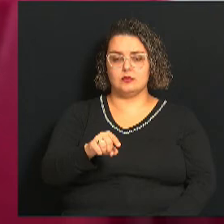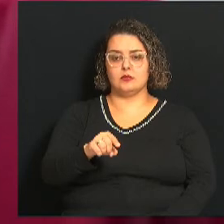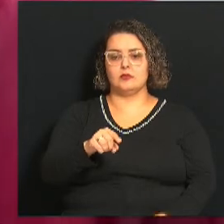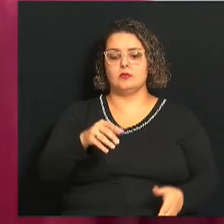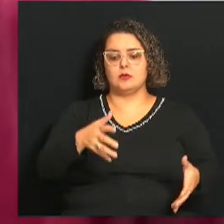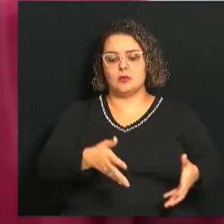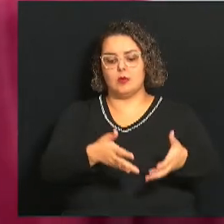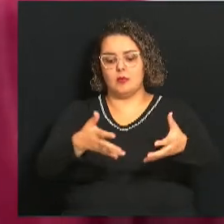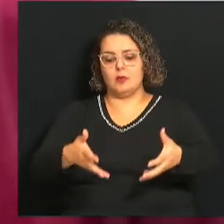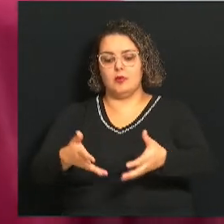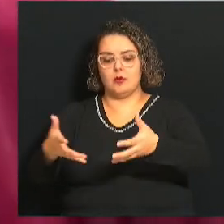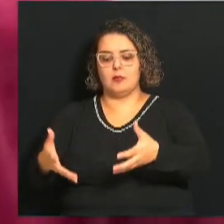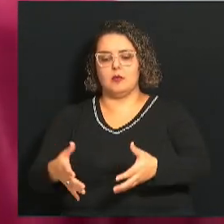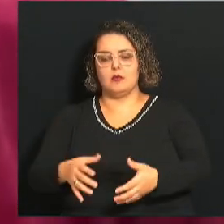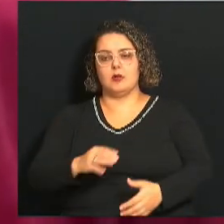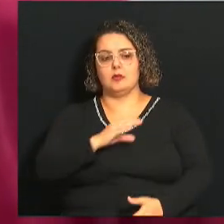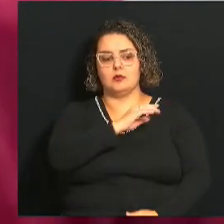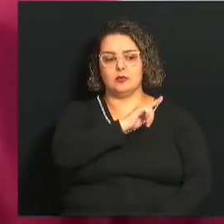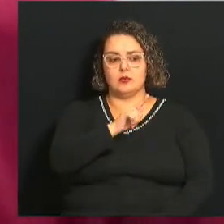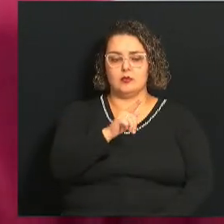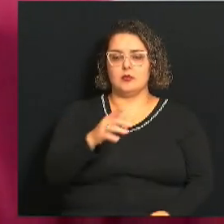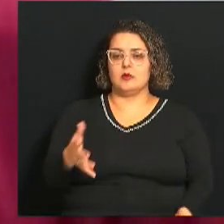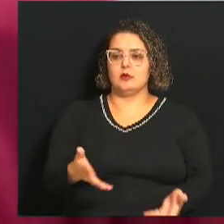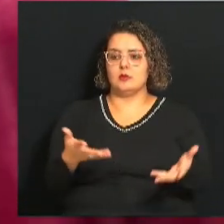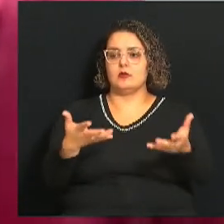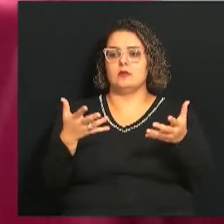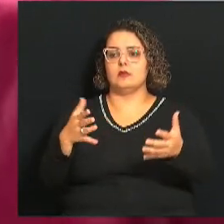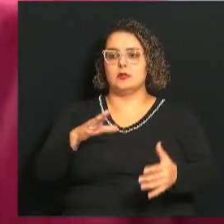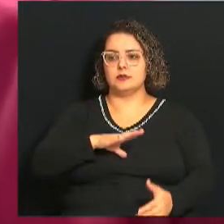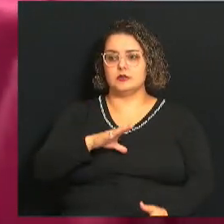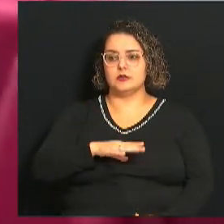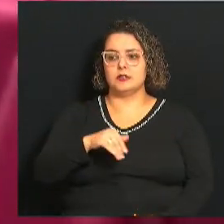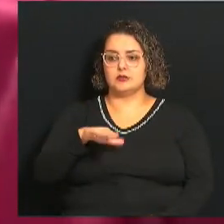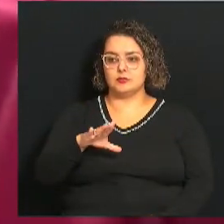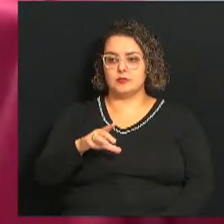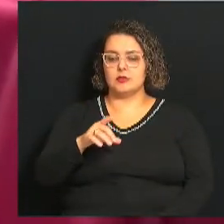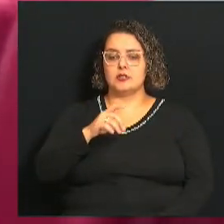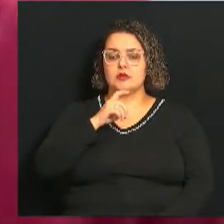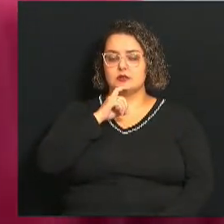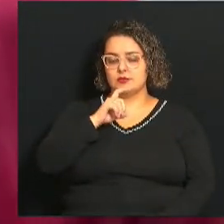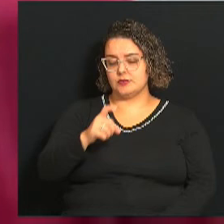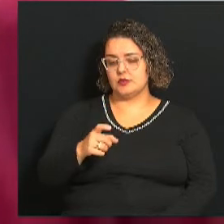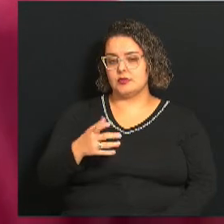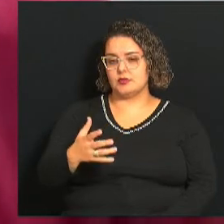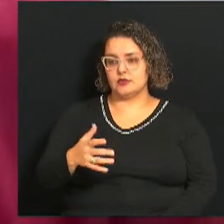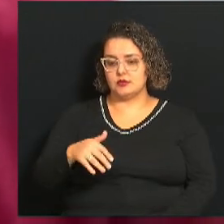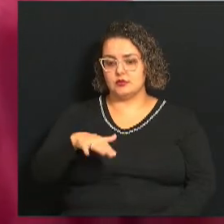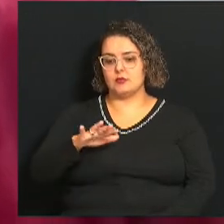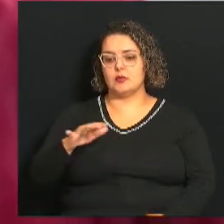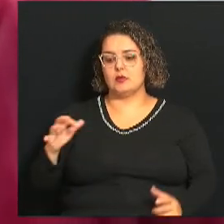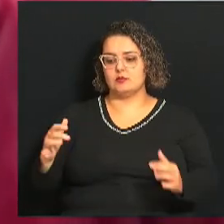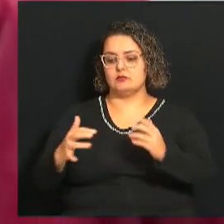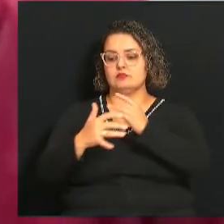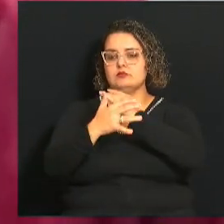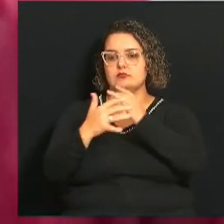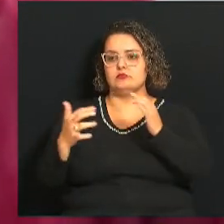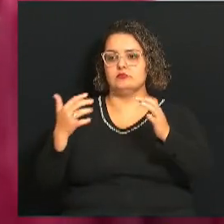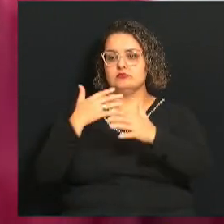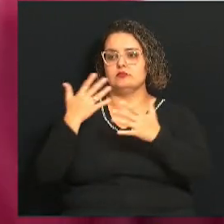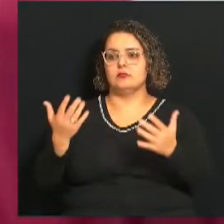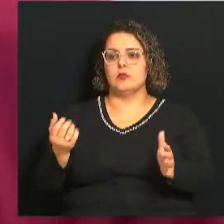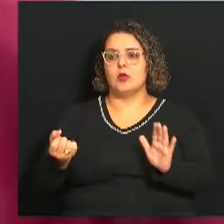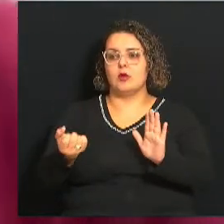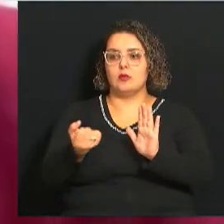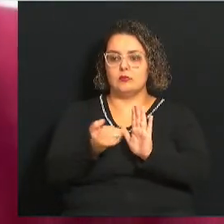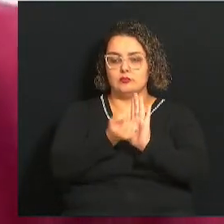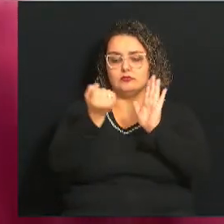para auxiliar aí a deixar a nossa cidade mais verde, né, e mais bem arborizada. Então, fica aqui o compromisso, nosso